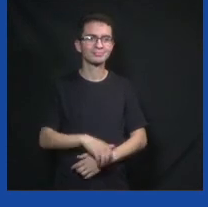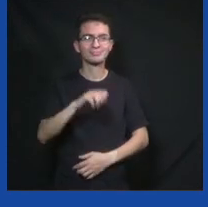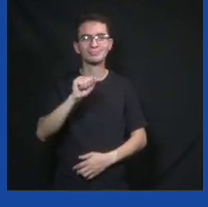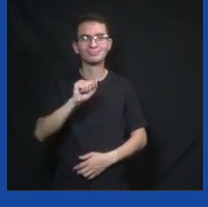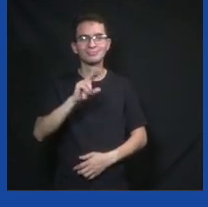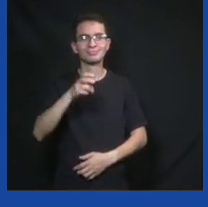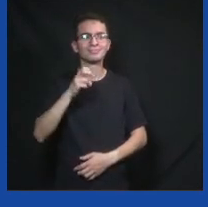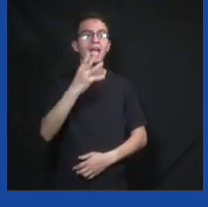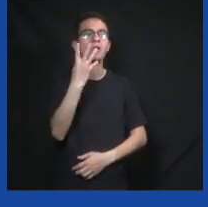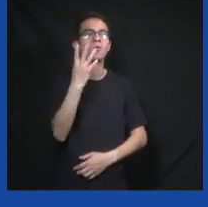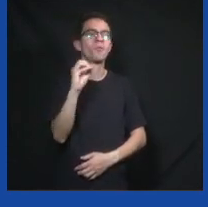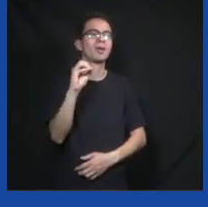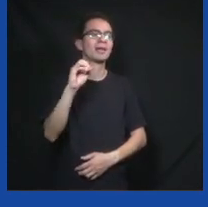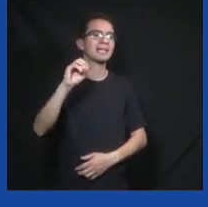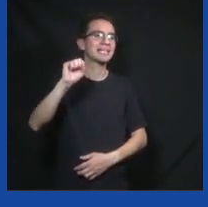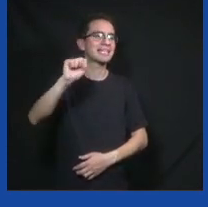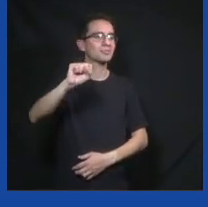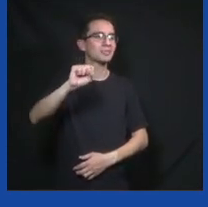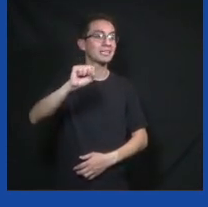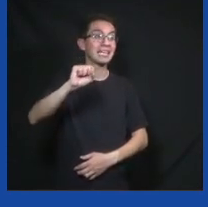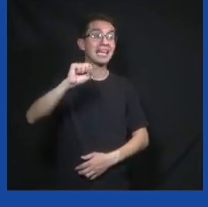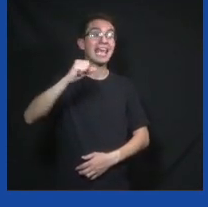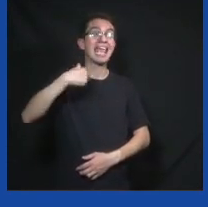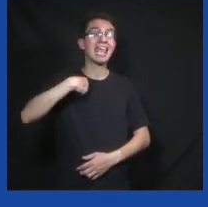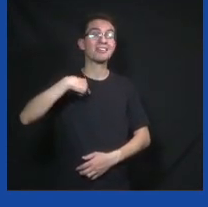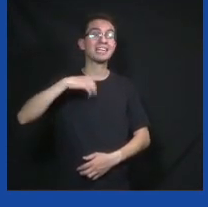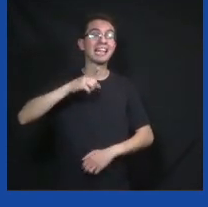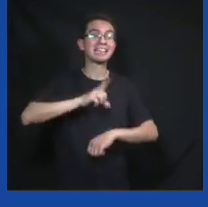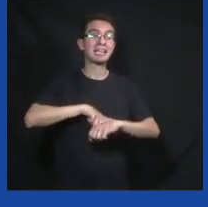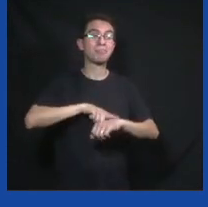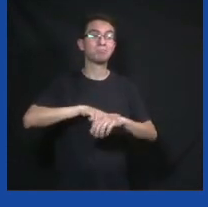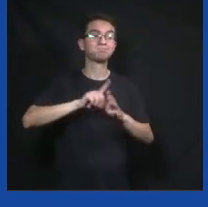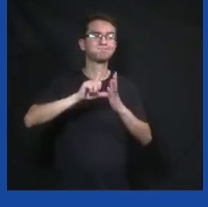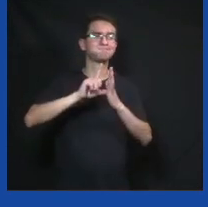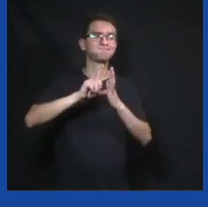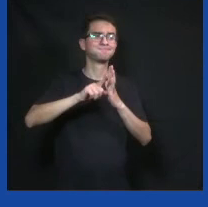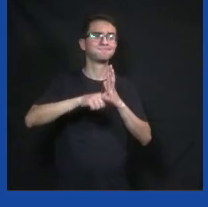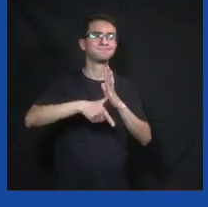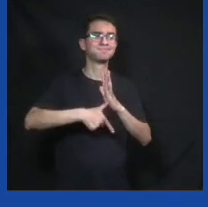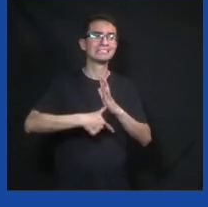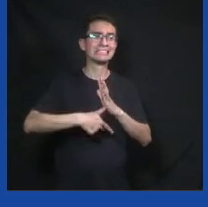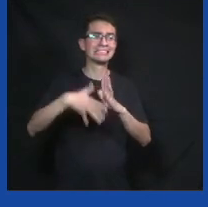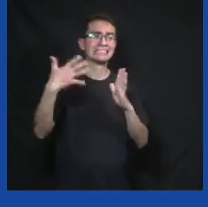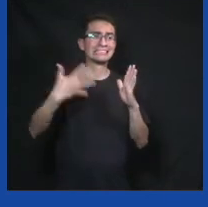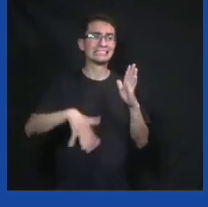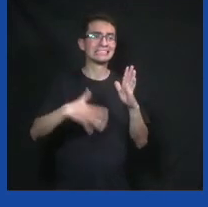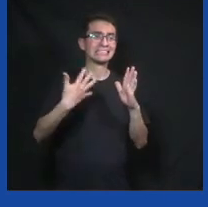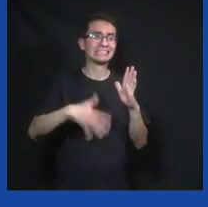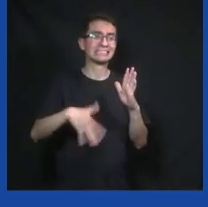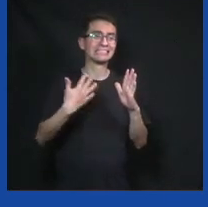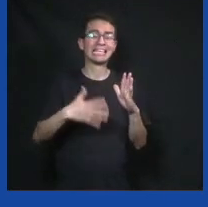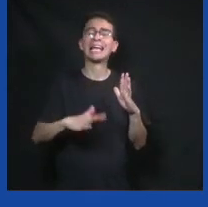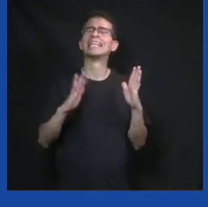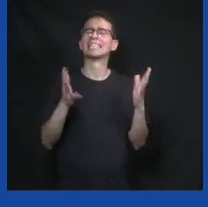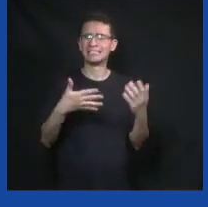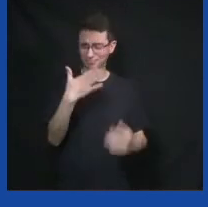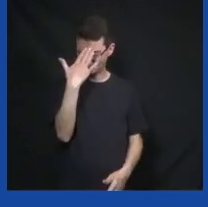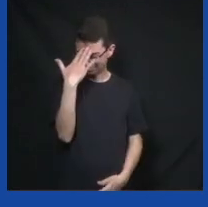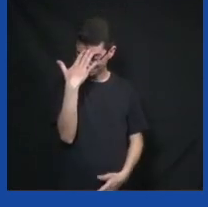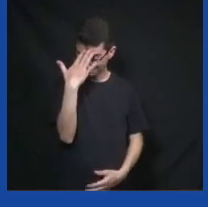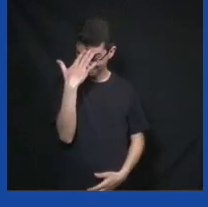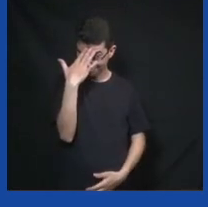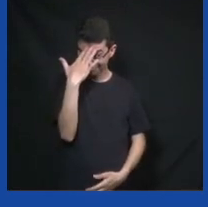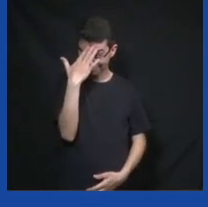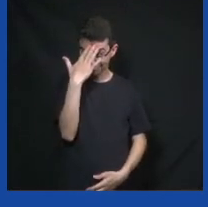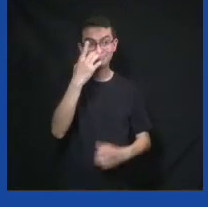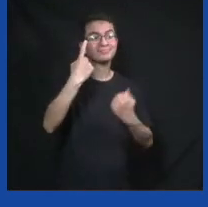40 segundos para encerrar. Eu já estou estourando o tempo dos palestrantes que já estão aguardando. Eu aprendi a educação